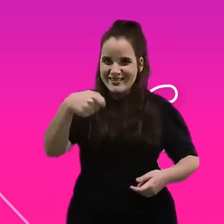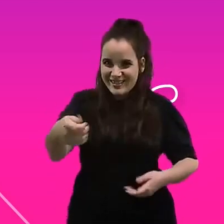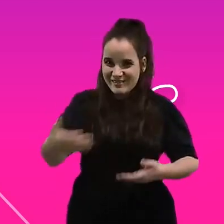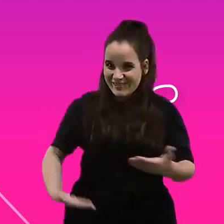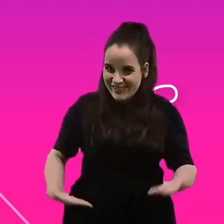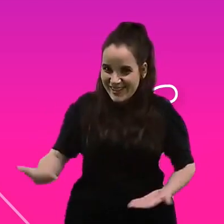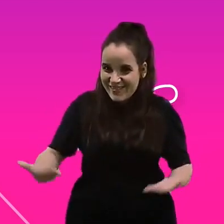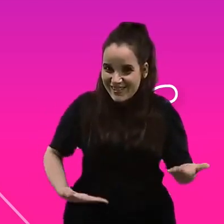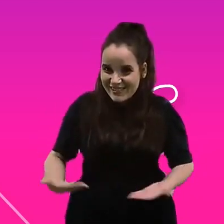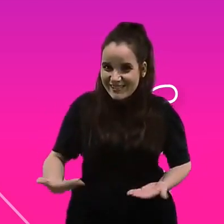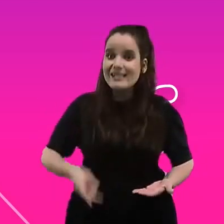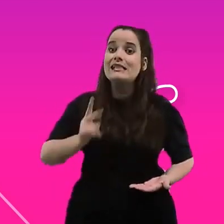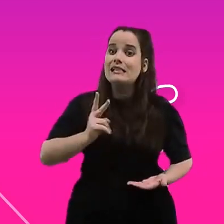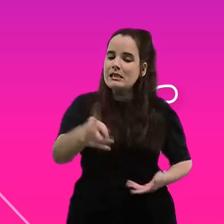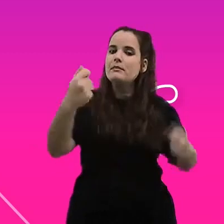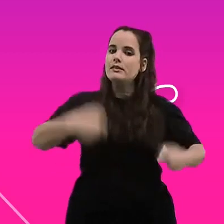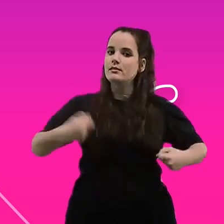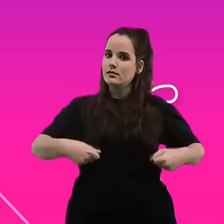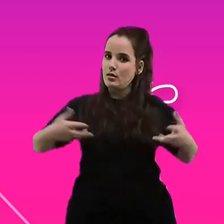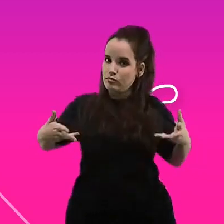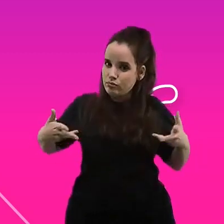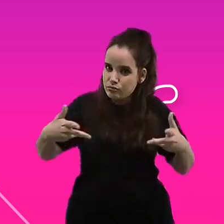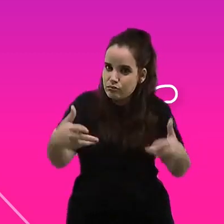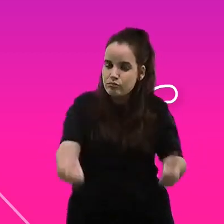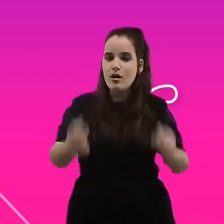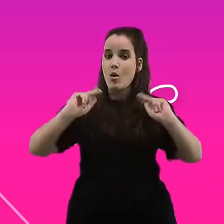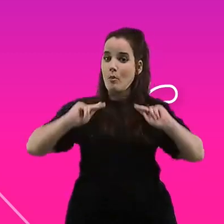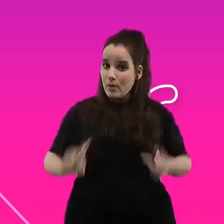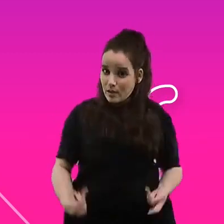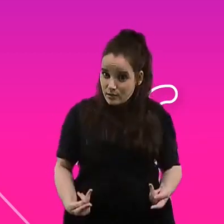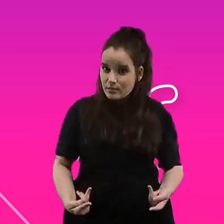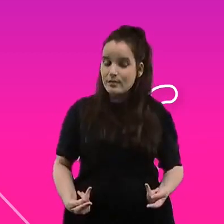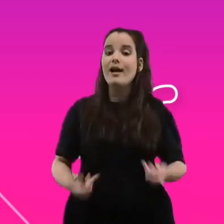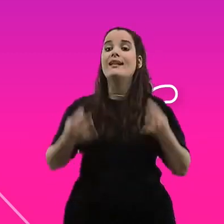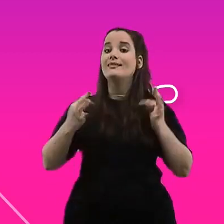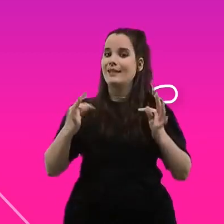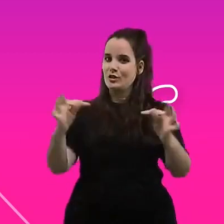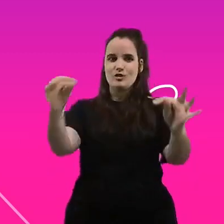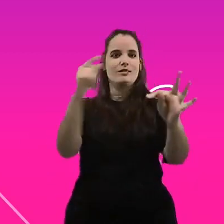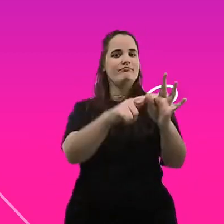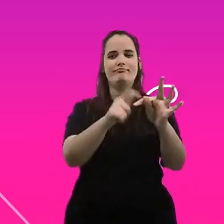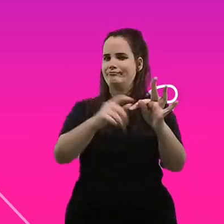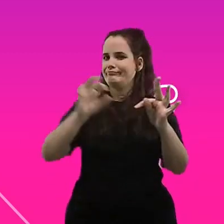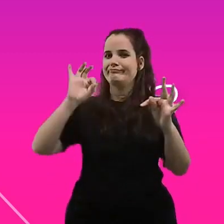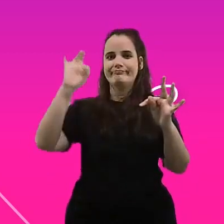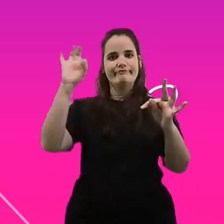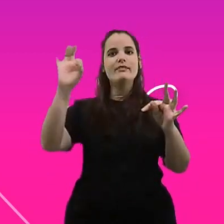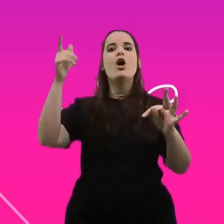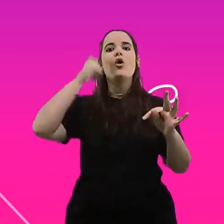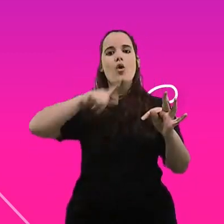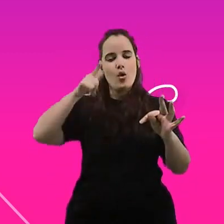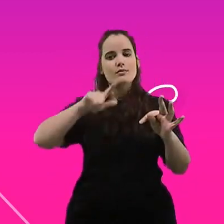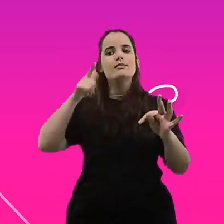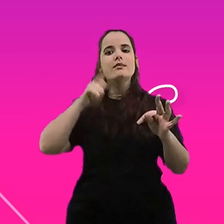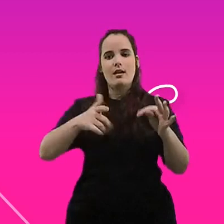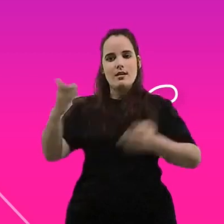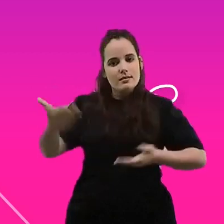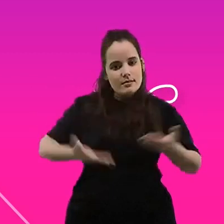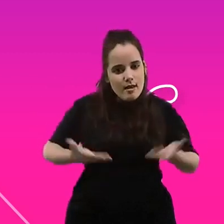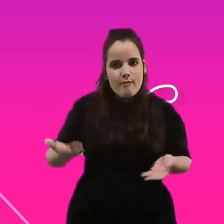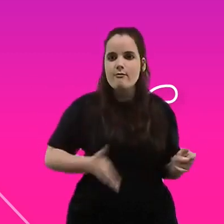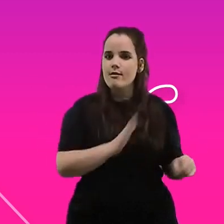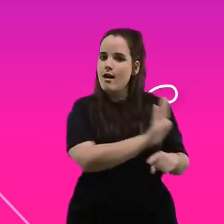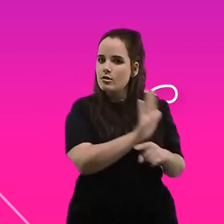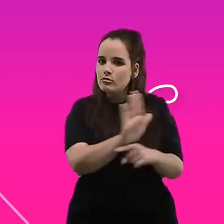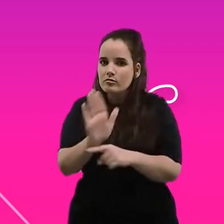humanismo. Então, a tecnologia vai ser a principal ferramenta para a gente conseguir atingir esse objetivo de identificar